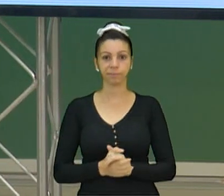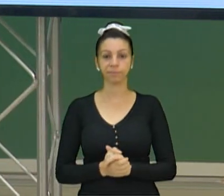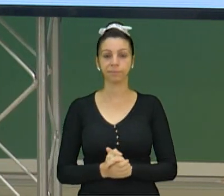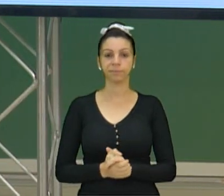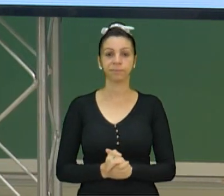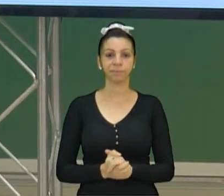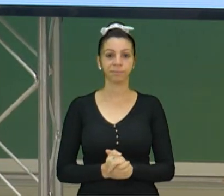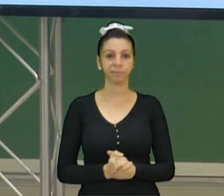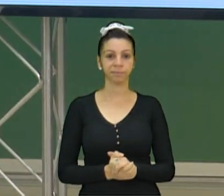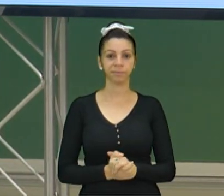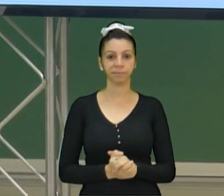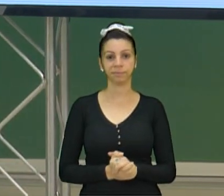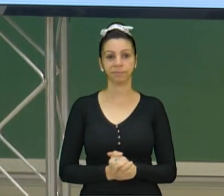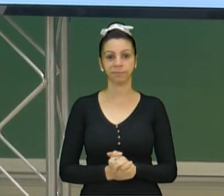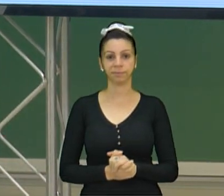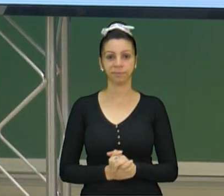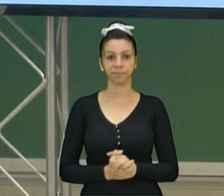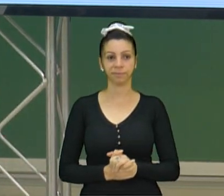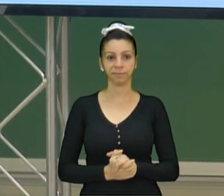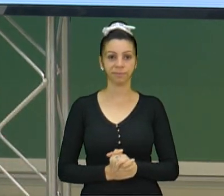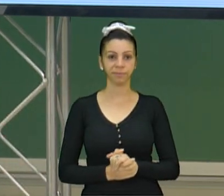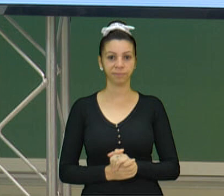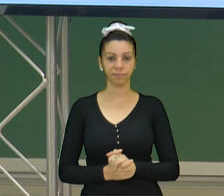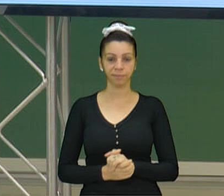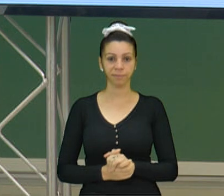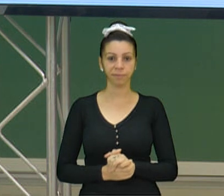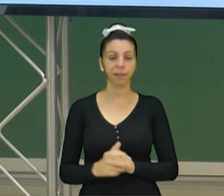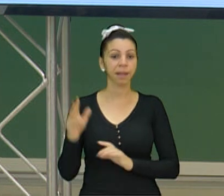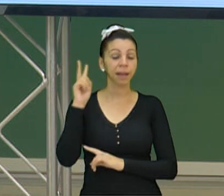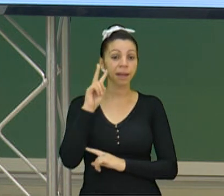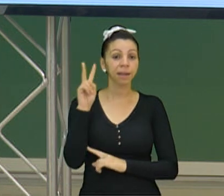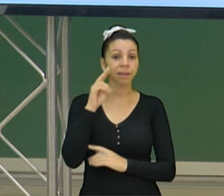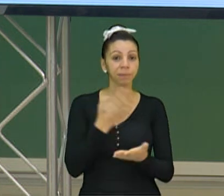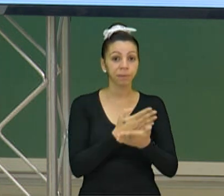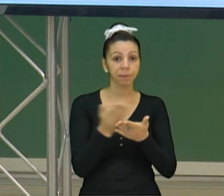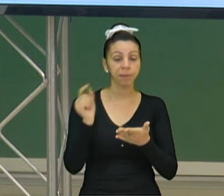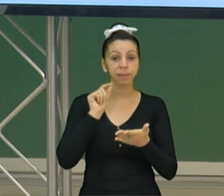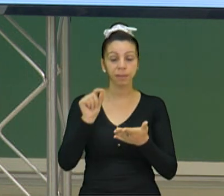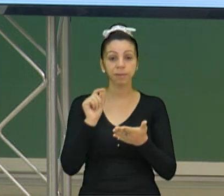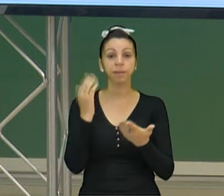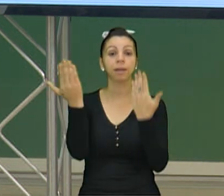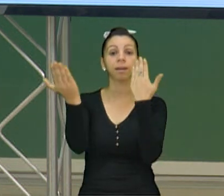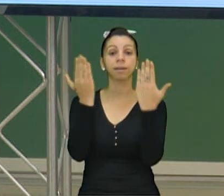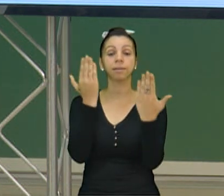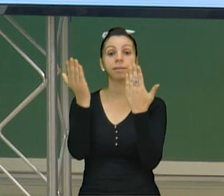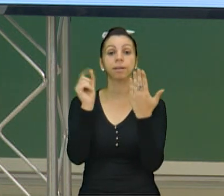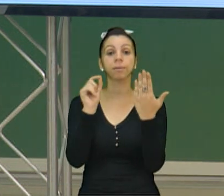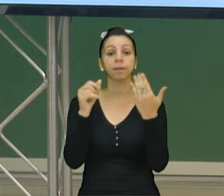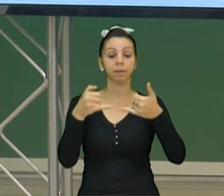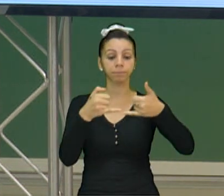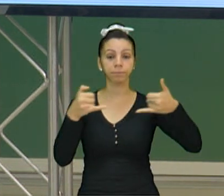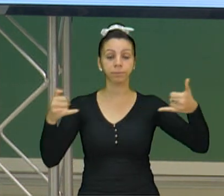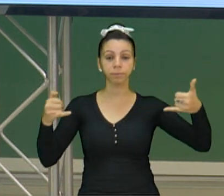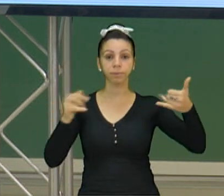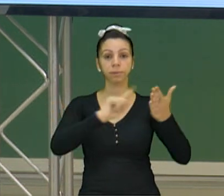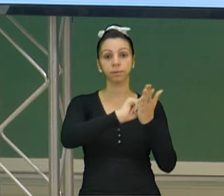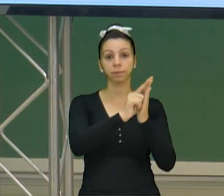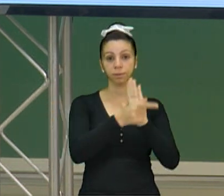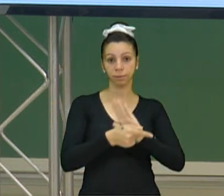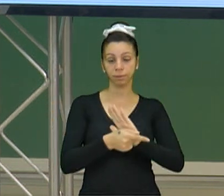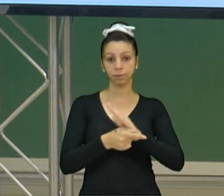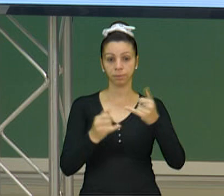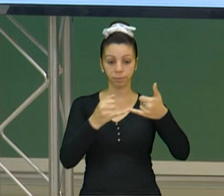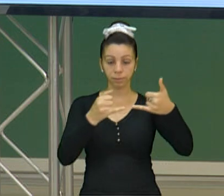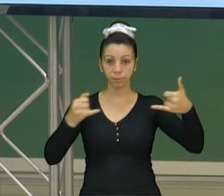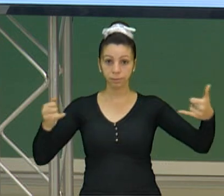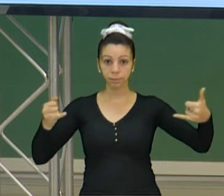seguir. Bom, lembra no começo da aula que eu falei que a gente iria analisar o nosso gênero discursivo seria a linha